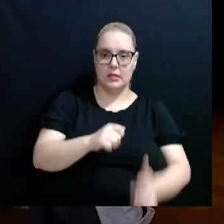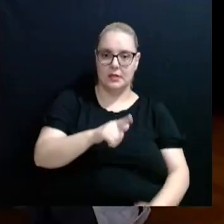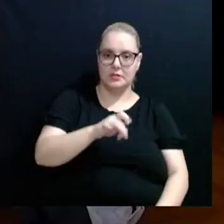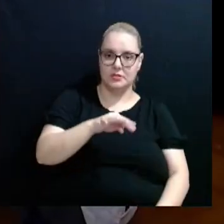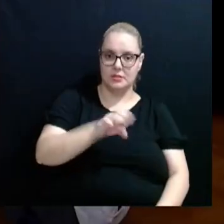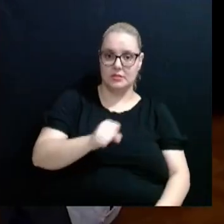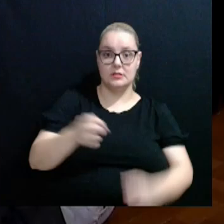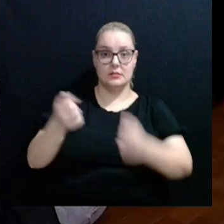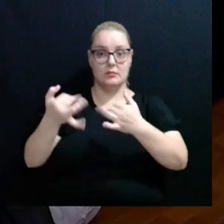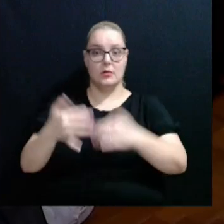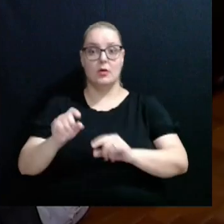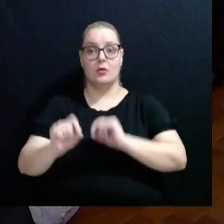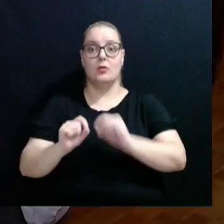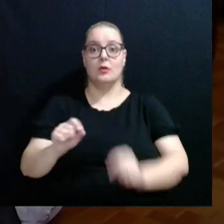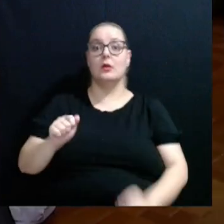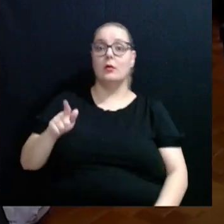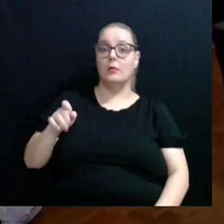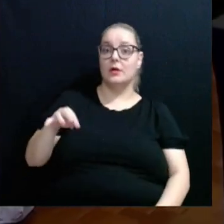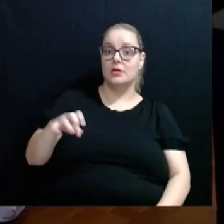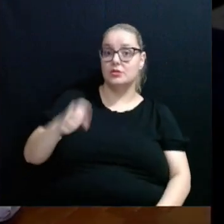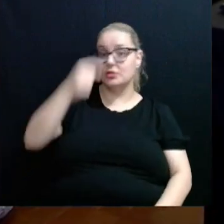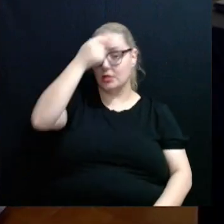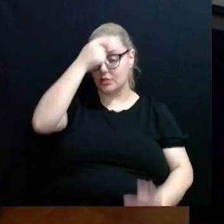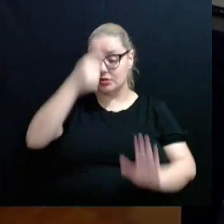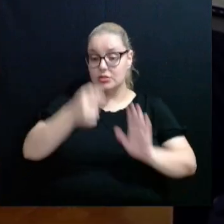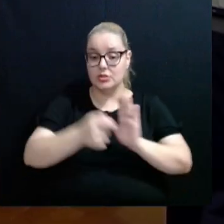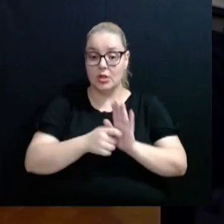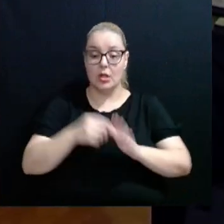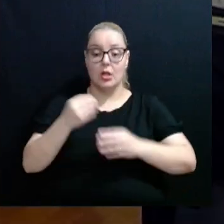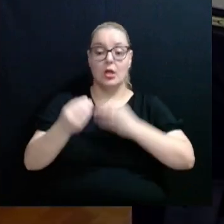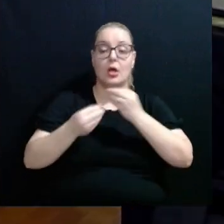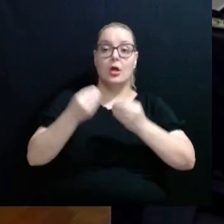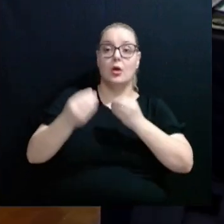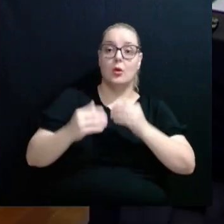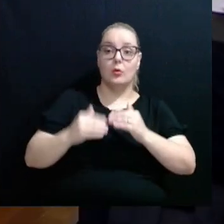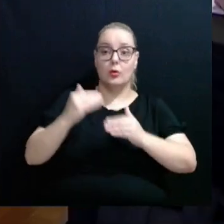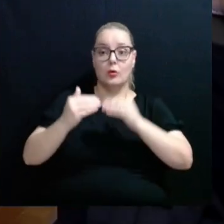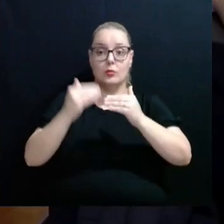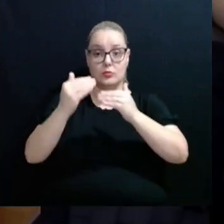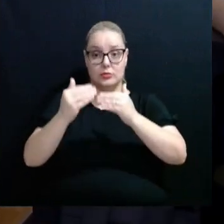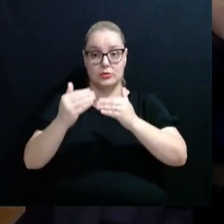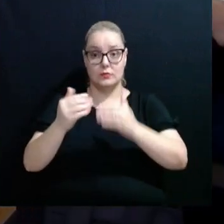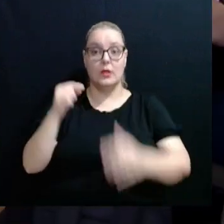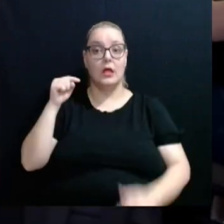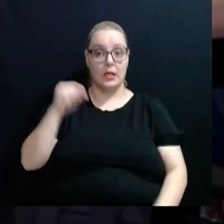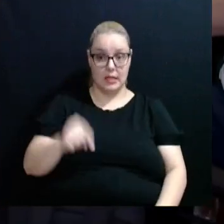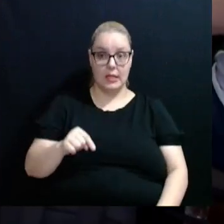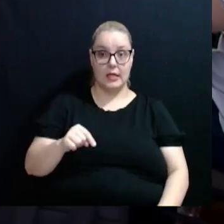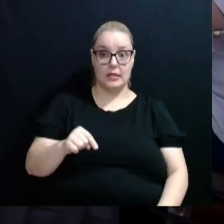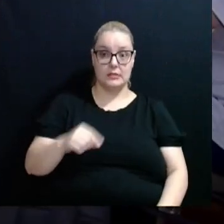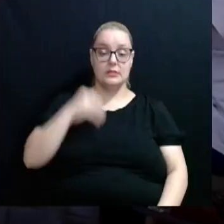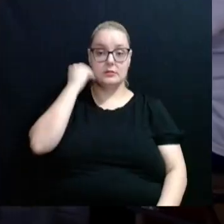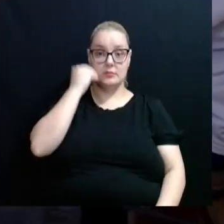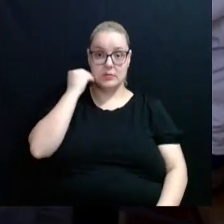um agente de inteligência artificial e como ele se desenvolve. Essa bagagem que essas pessoas